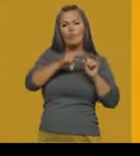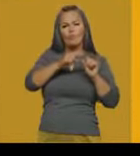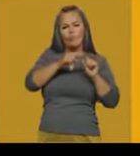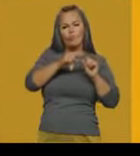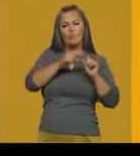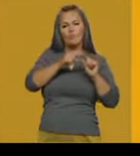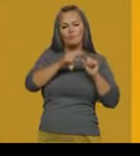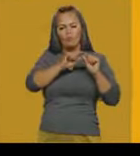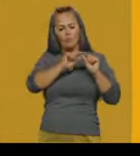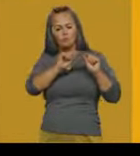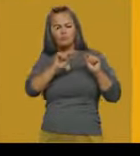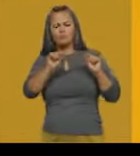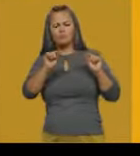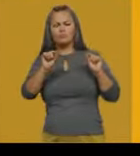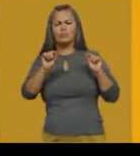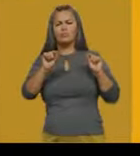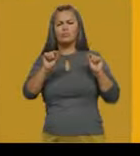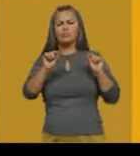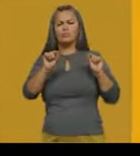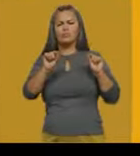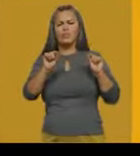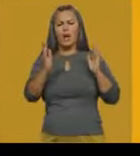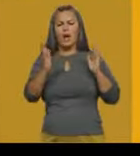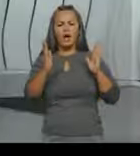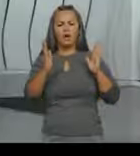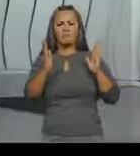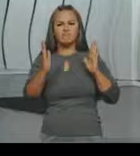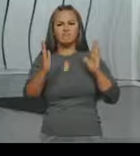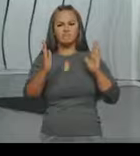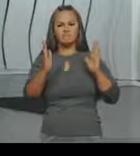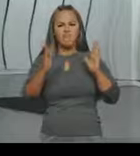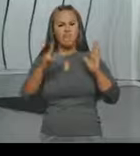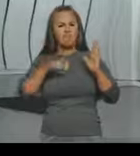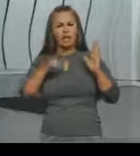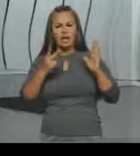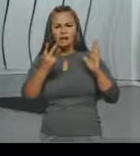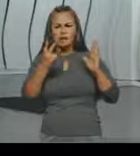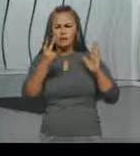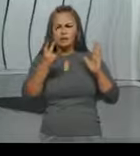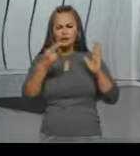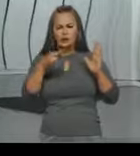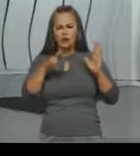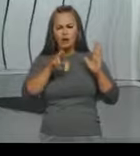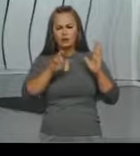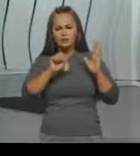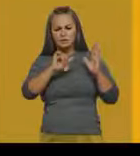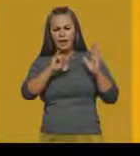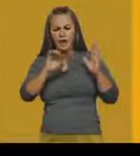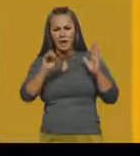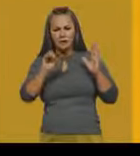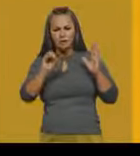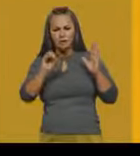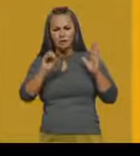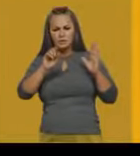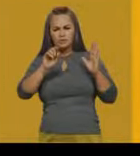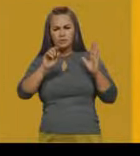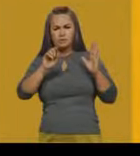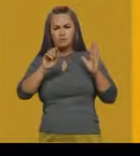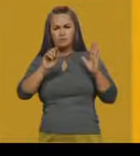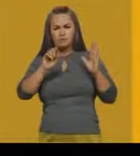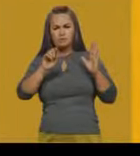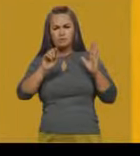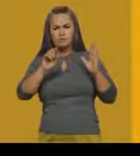Opa! Vai, Flávio, então eu tenho 2 raios? Sim. Mas nesse